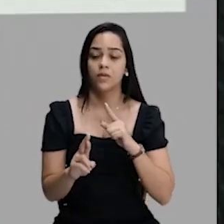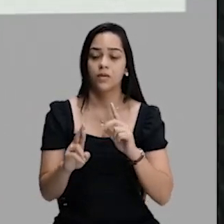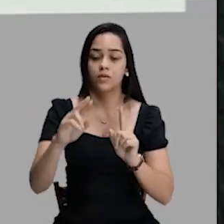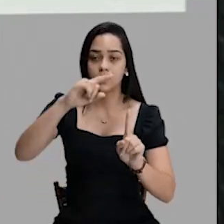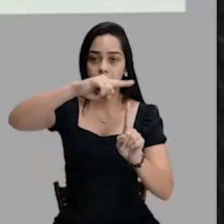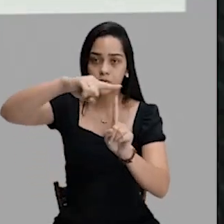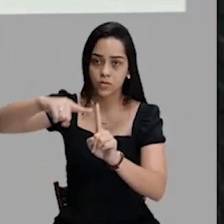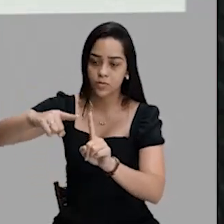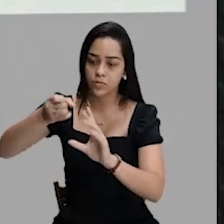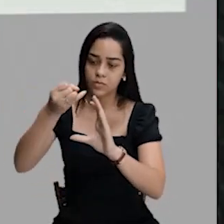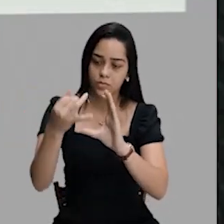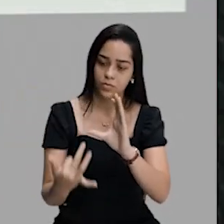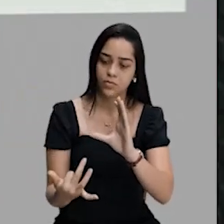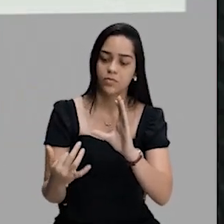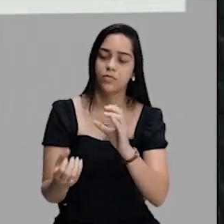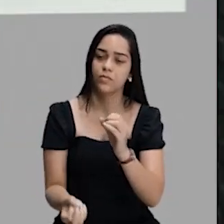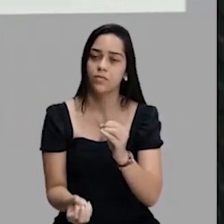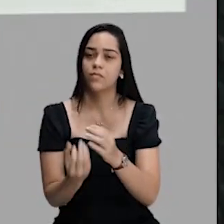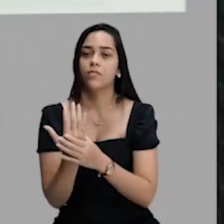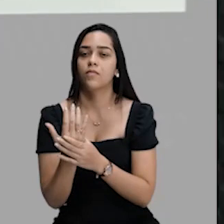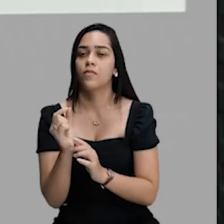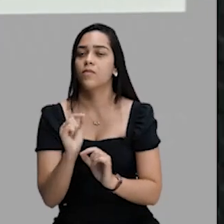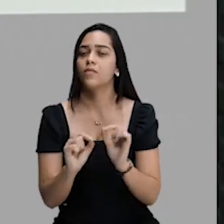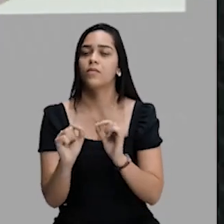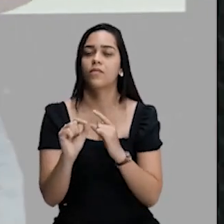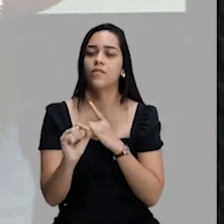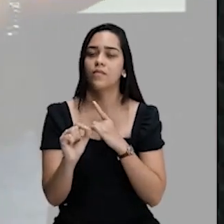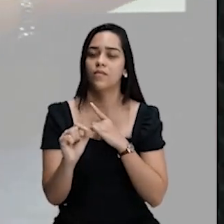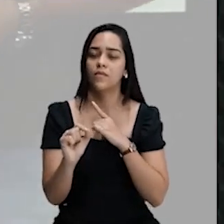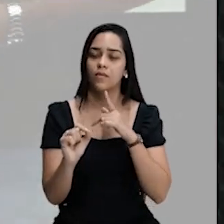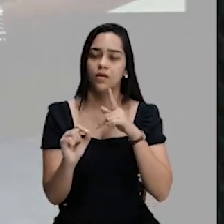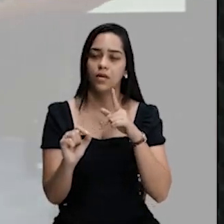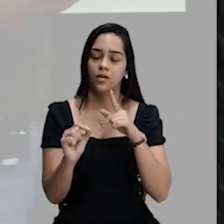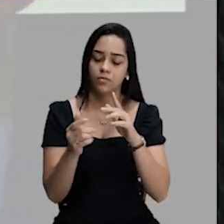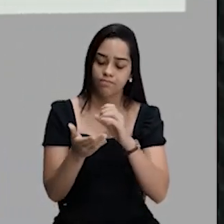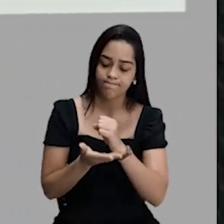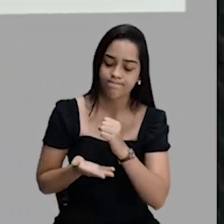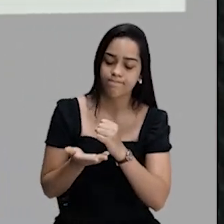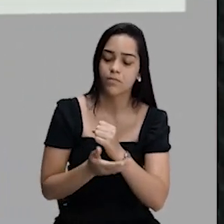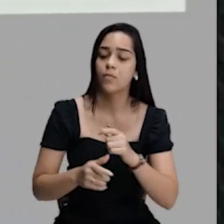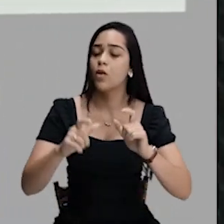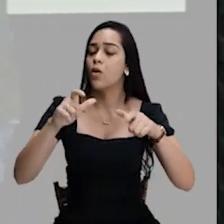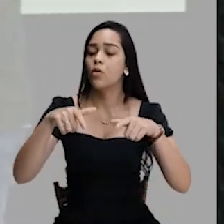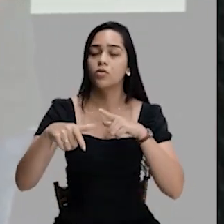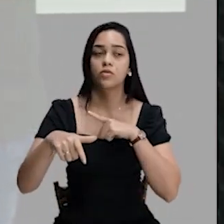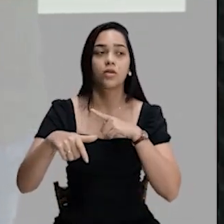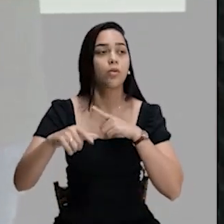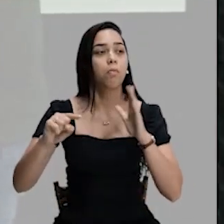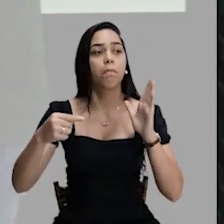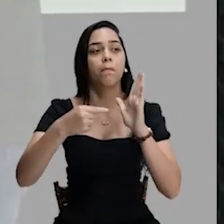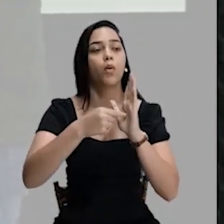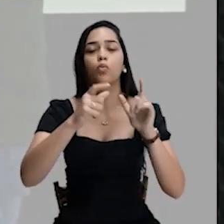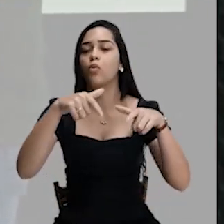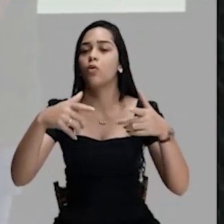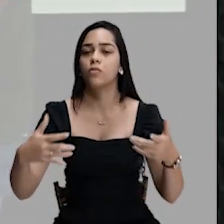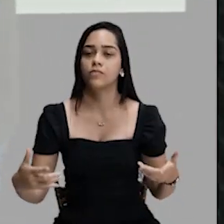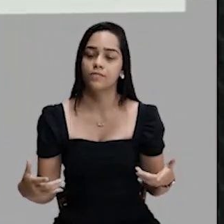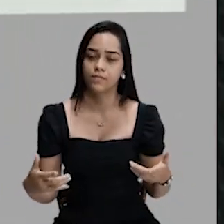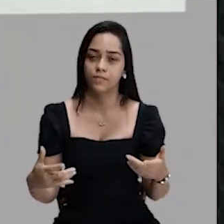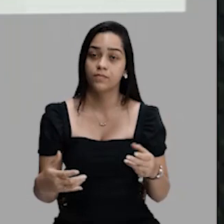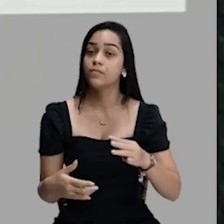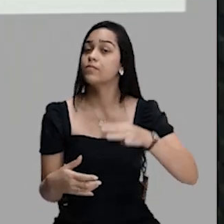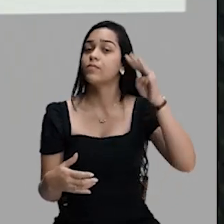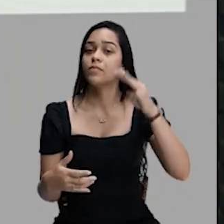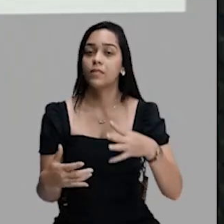elementos aqui, que formam um poliedro, aos elementos primitivos. Olha, onde é que está aqui o ponto? O ponto é